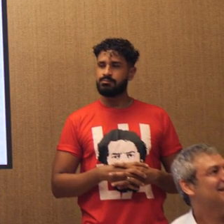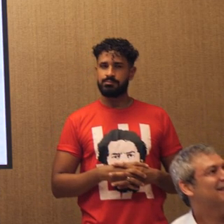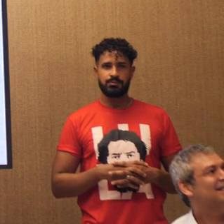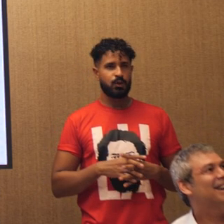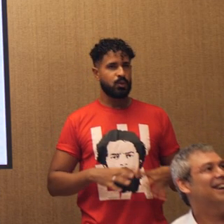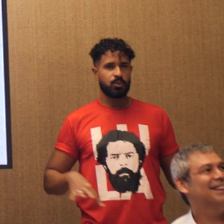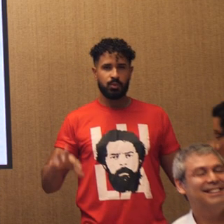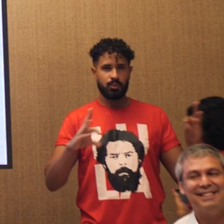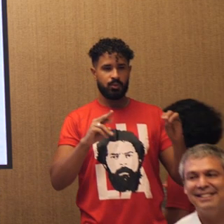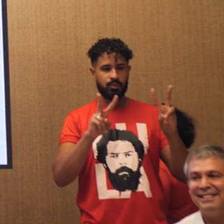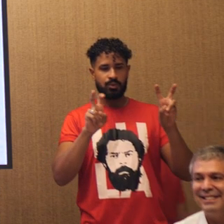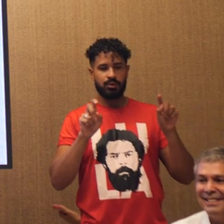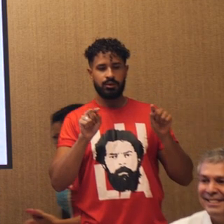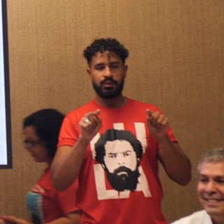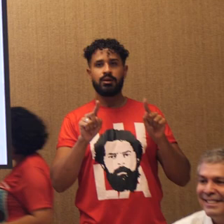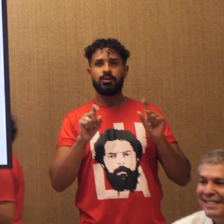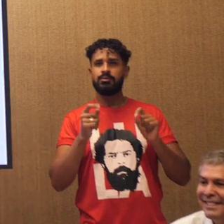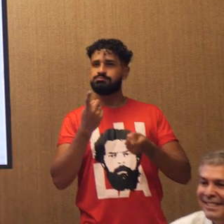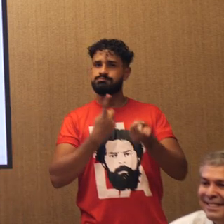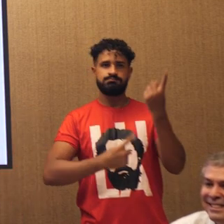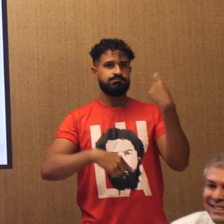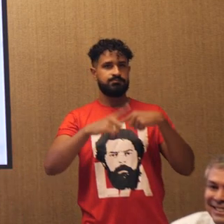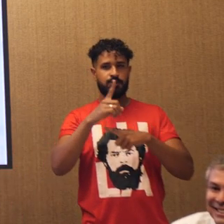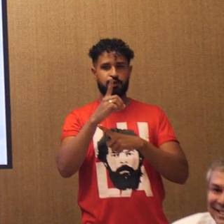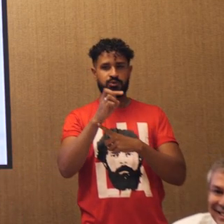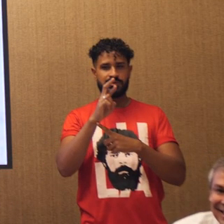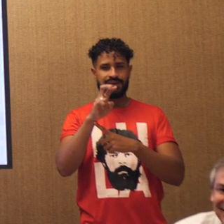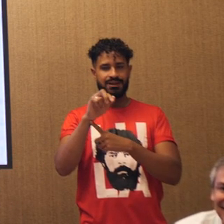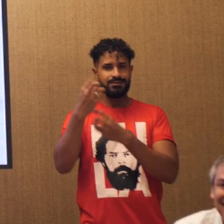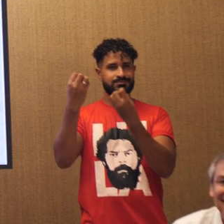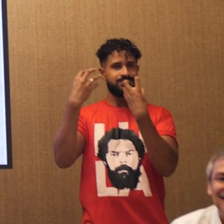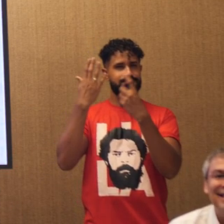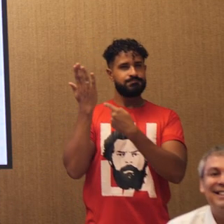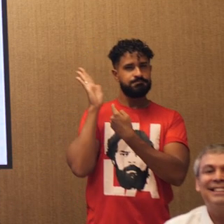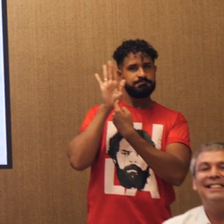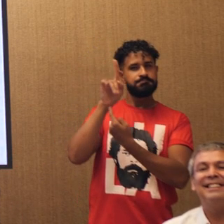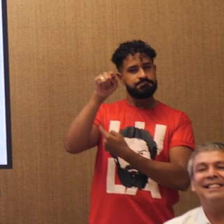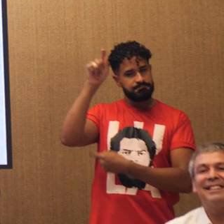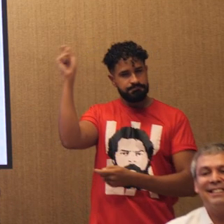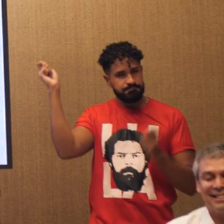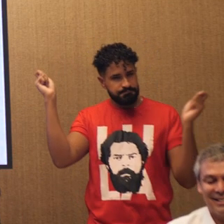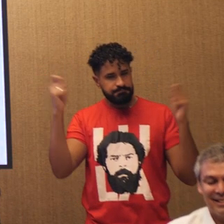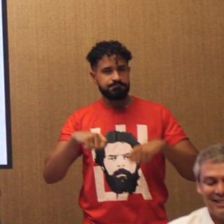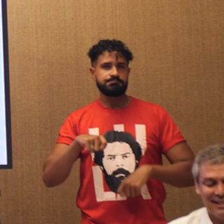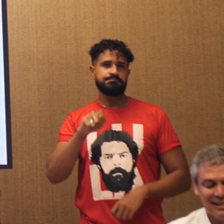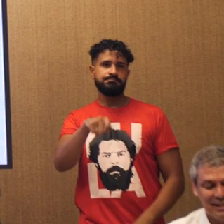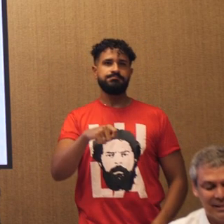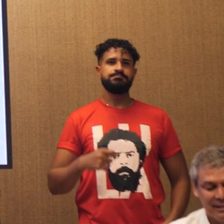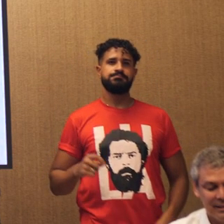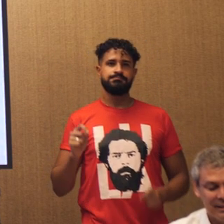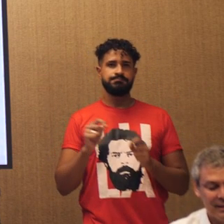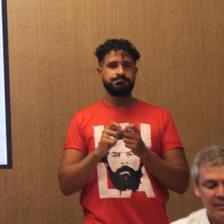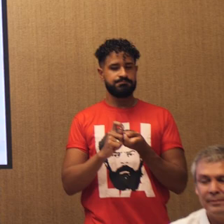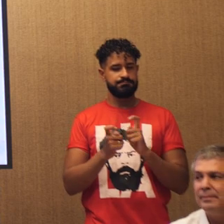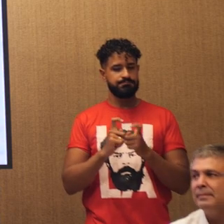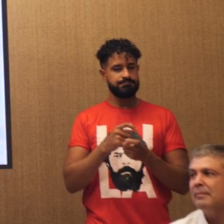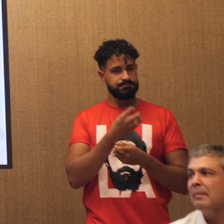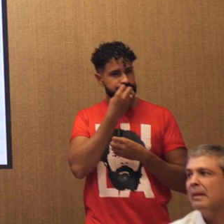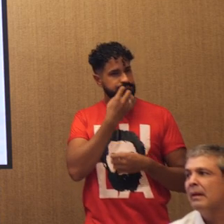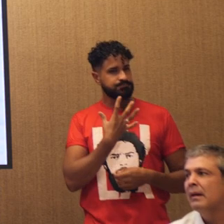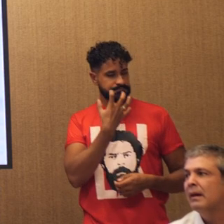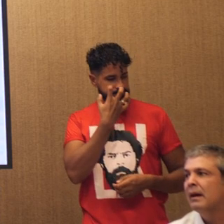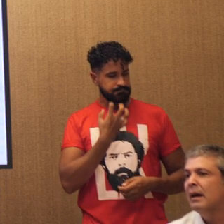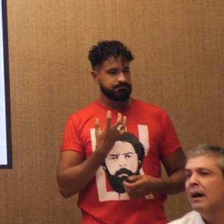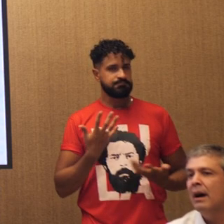Isso tudo foi uma revolução. Dorcelina nos ensinou e mostrou que era possível, sim, fazer uma administração boa,